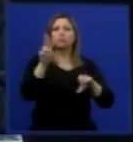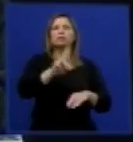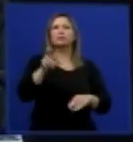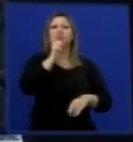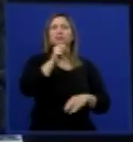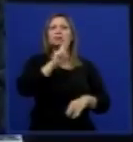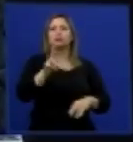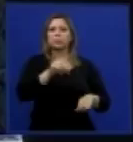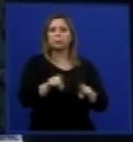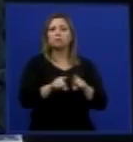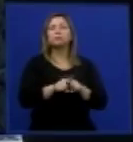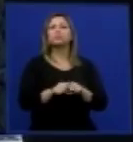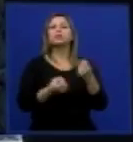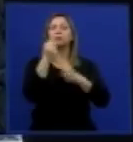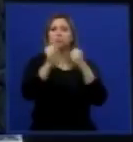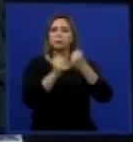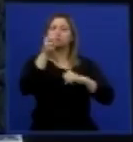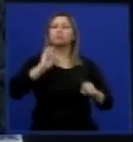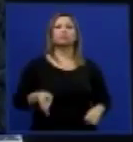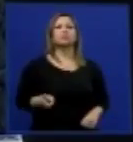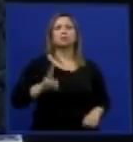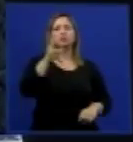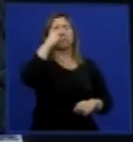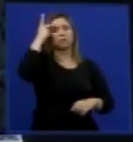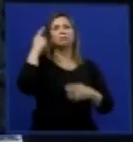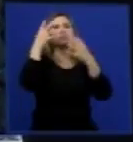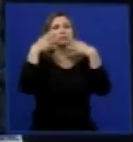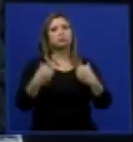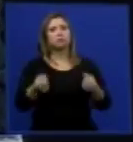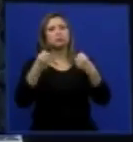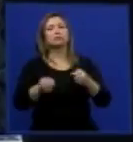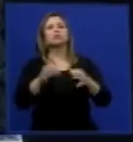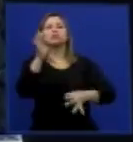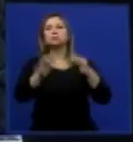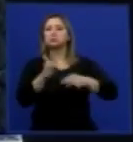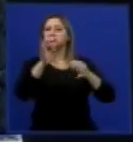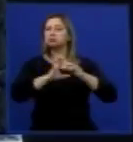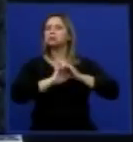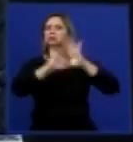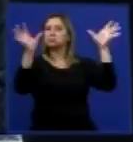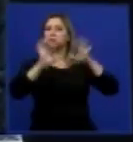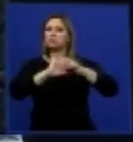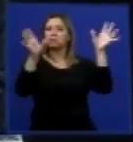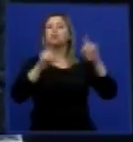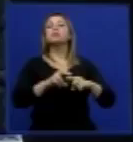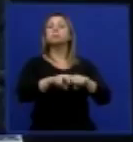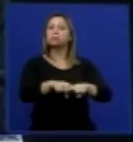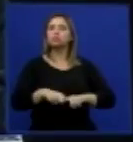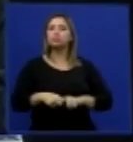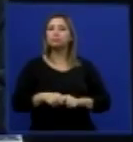indústria da reforma de pneus sempre foram autorizadas pela justiça federal o que